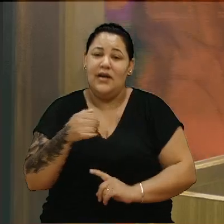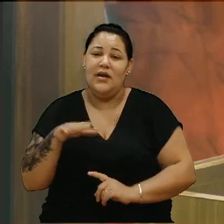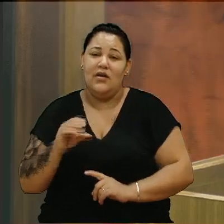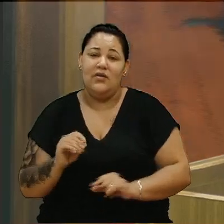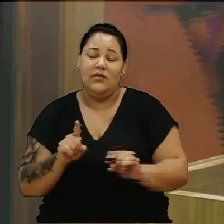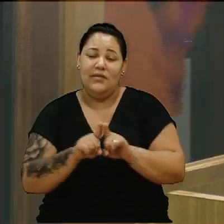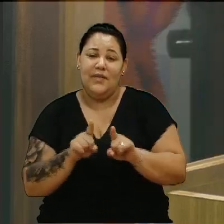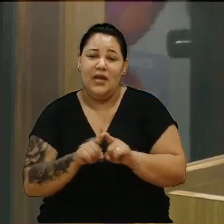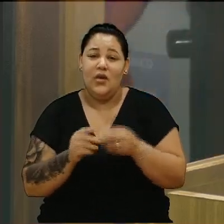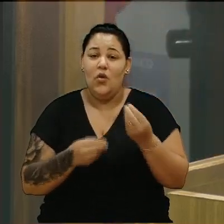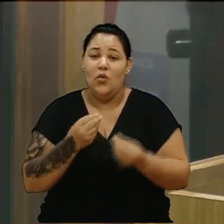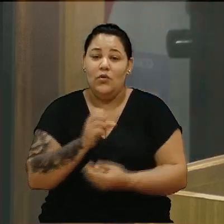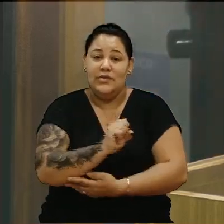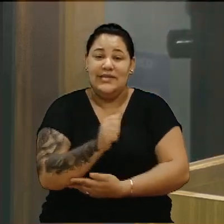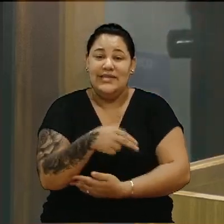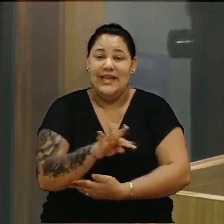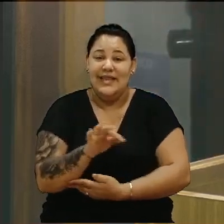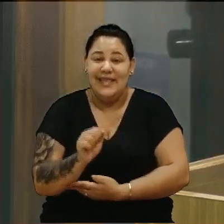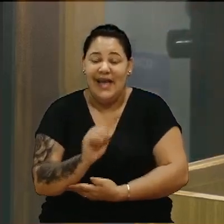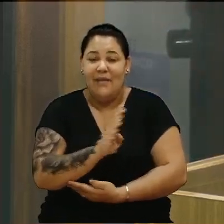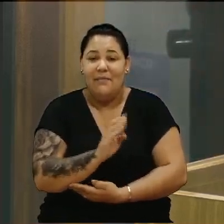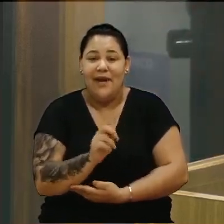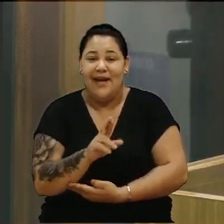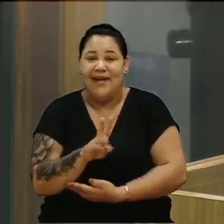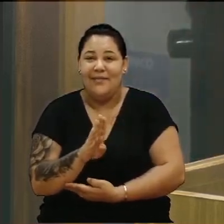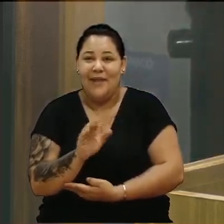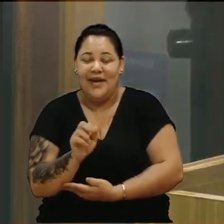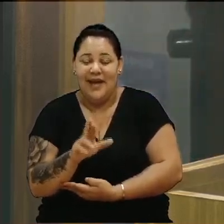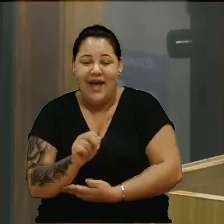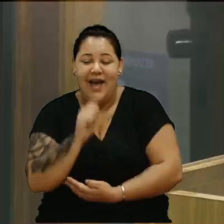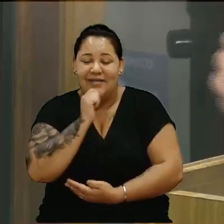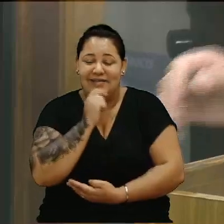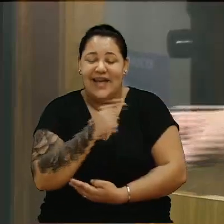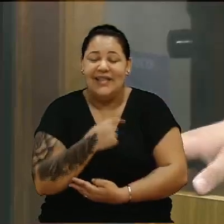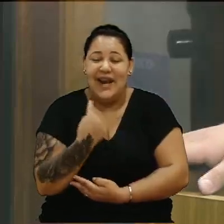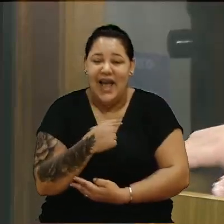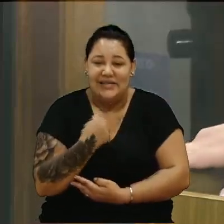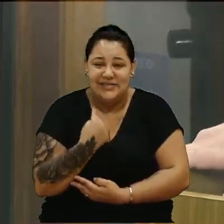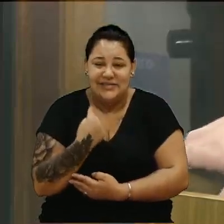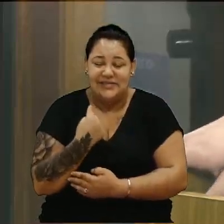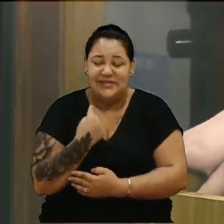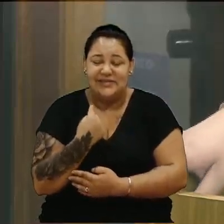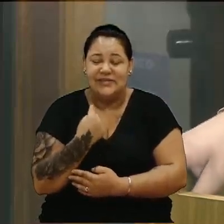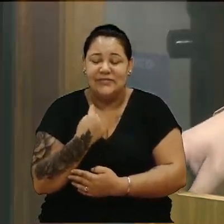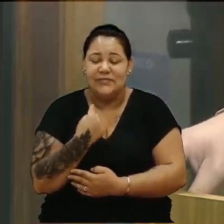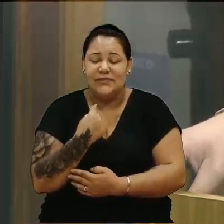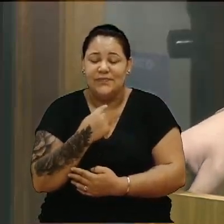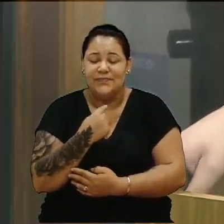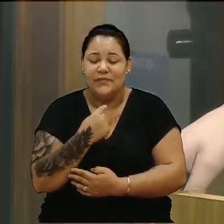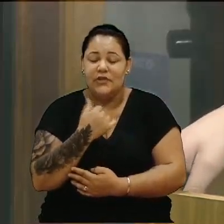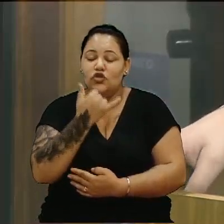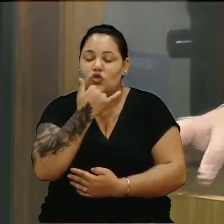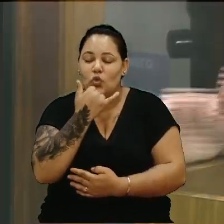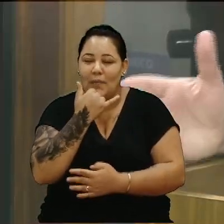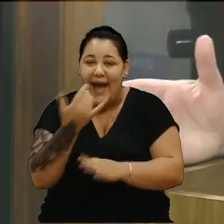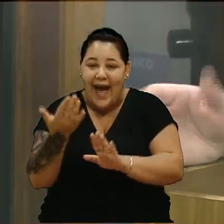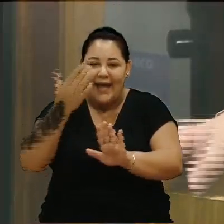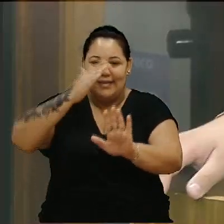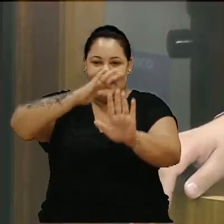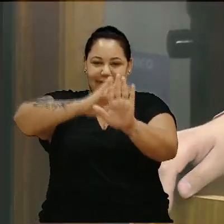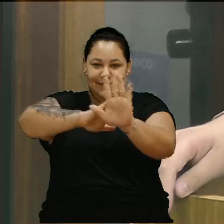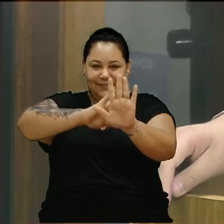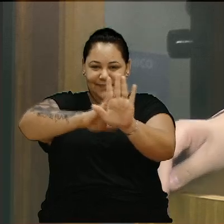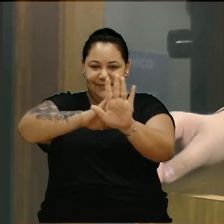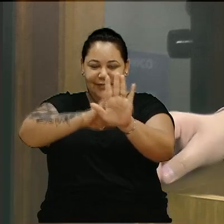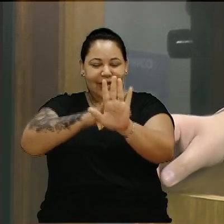assim como Santa Bárbara de Anarrec, mais atrás ainda, que é a região do Recanto das Cascatas, um loteamento lá que, inclusive, conversava